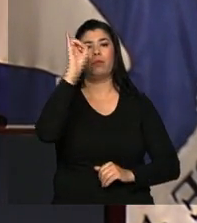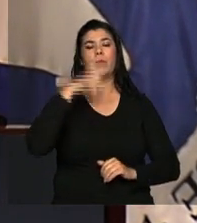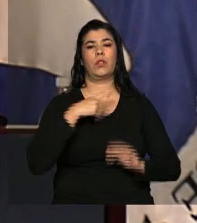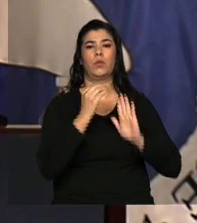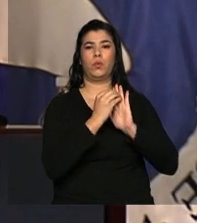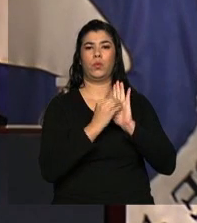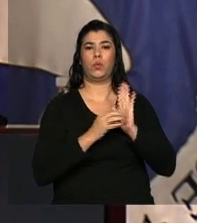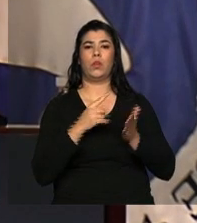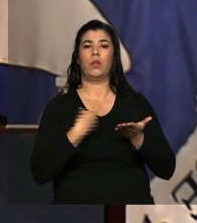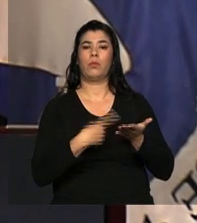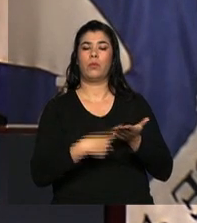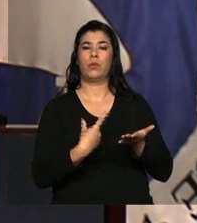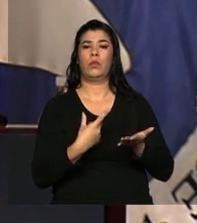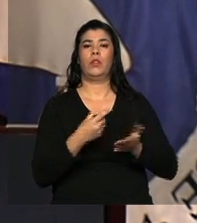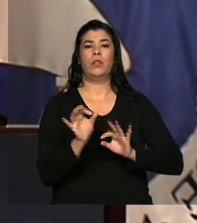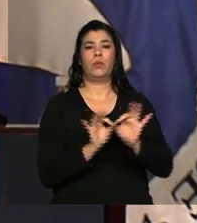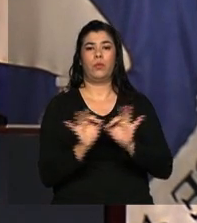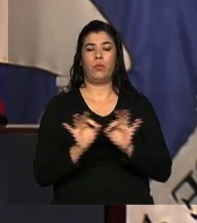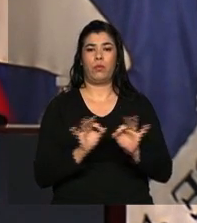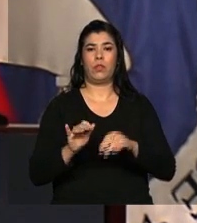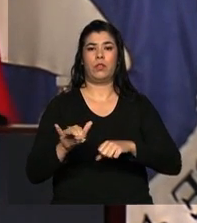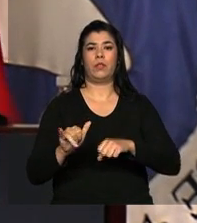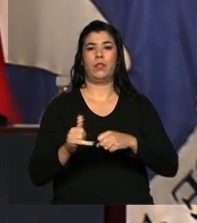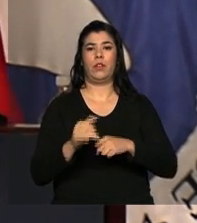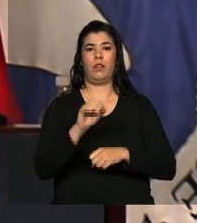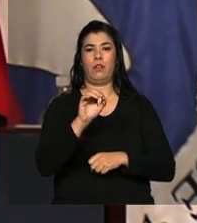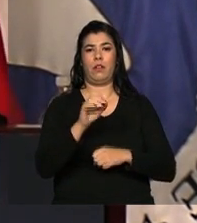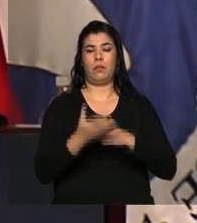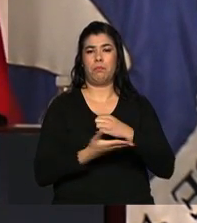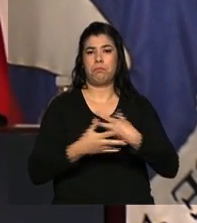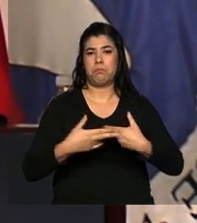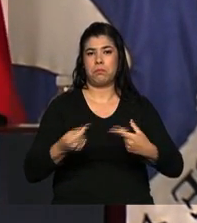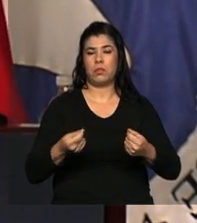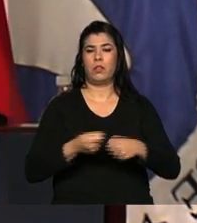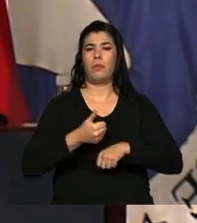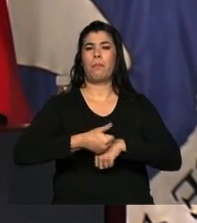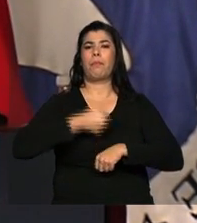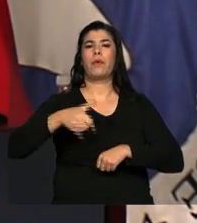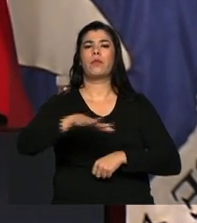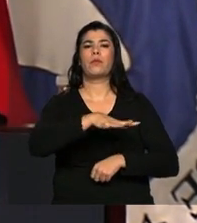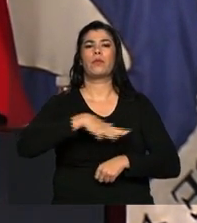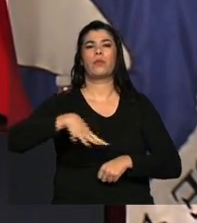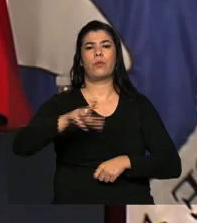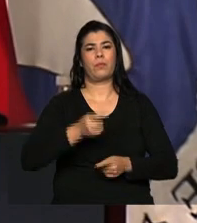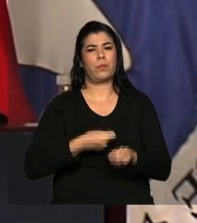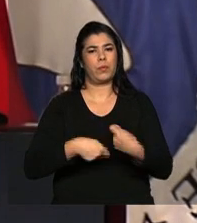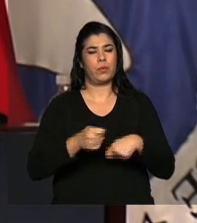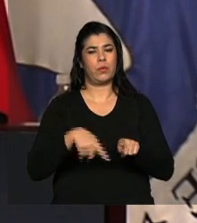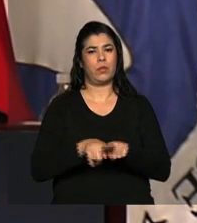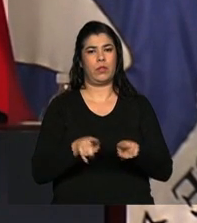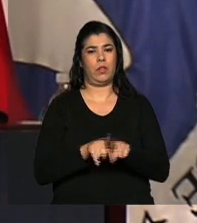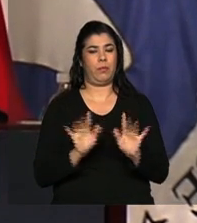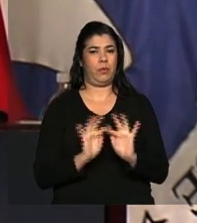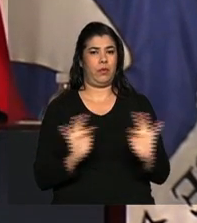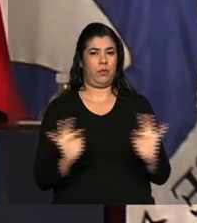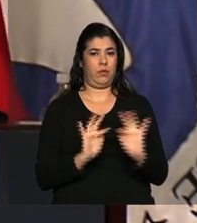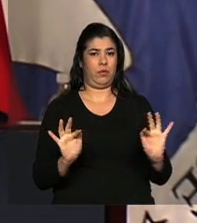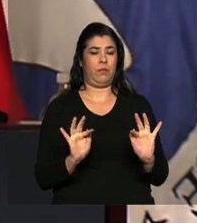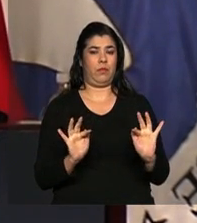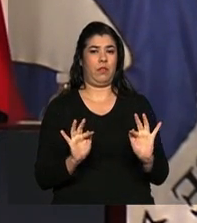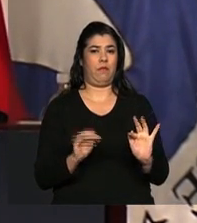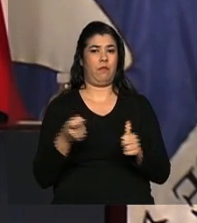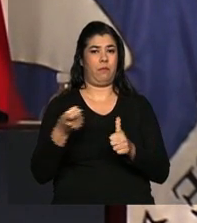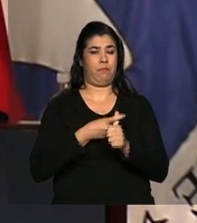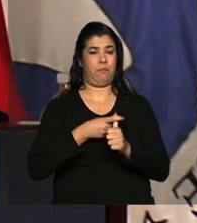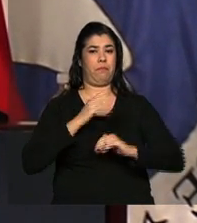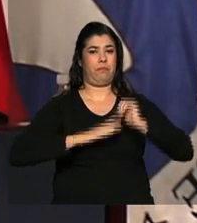agenda estrutural, incluindo a melhora do ambiente de negócios e a simplificação tributária,